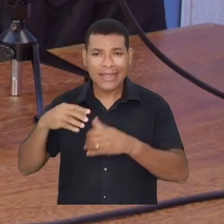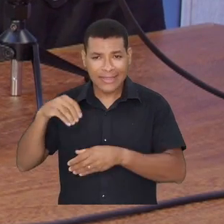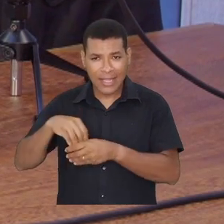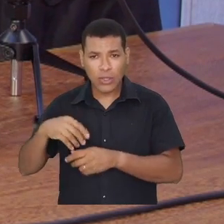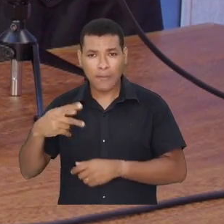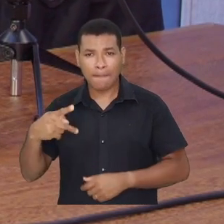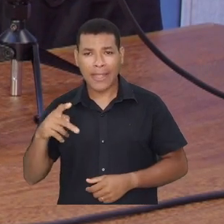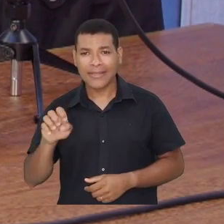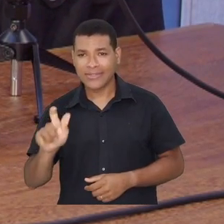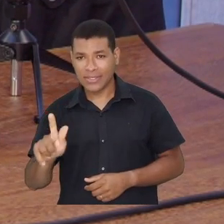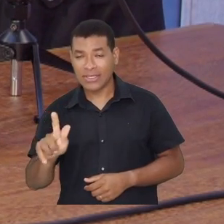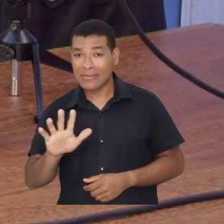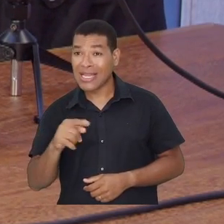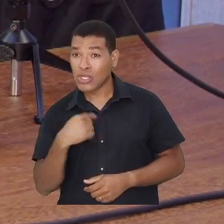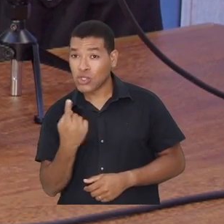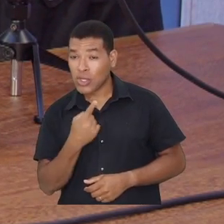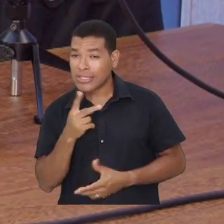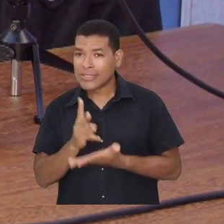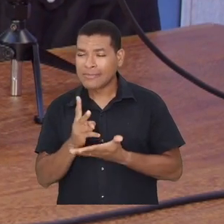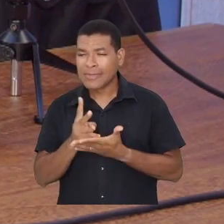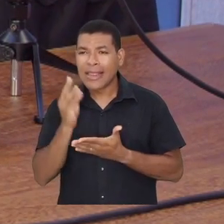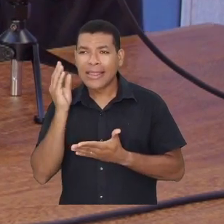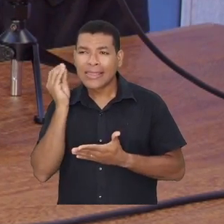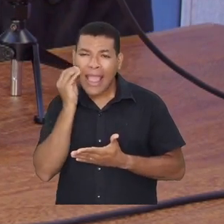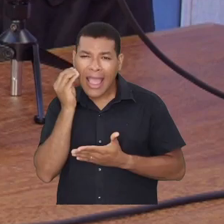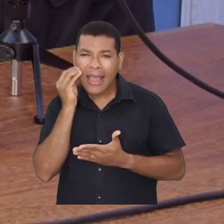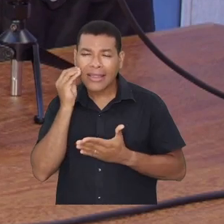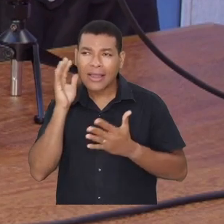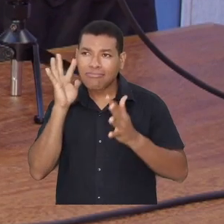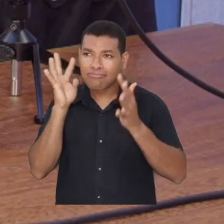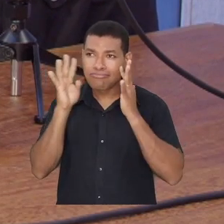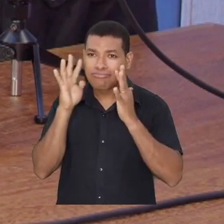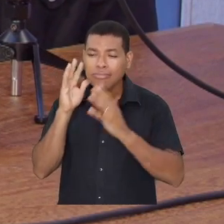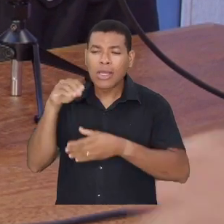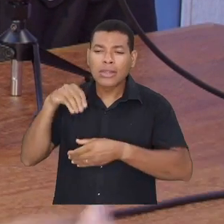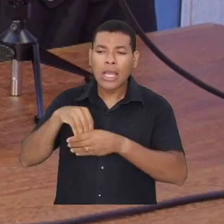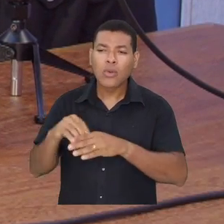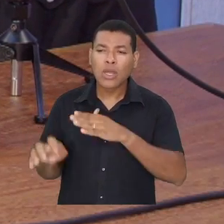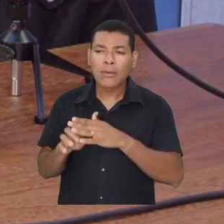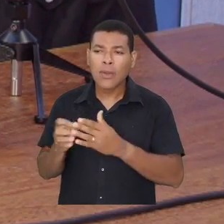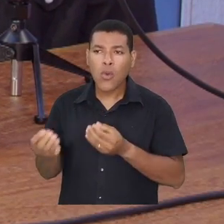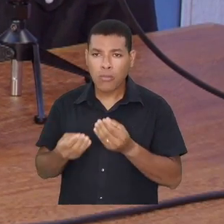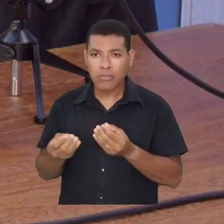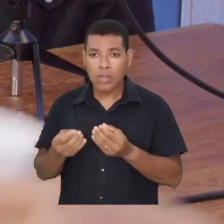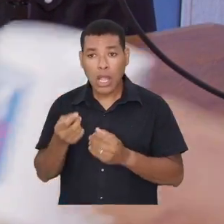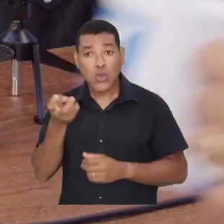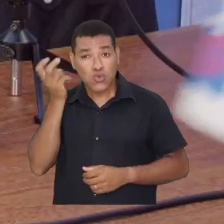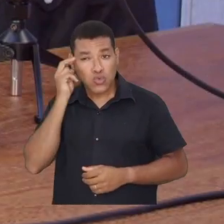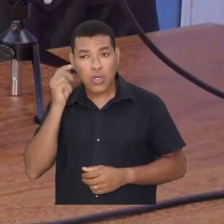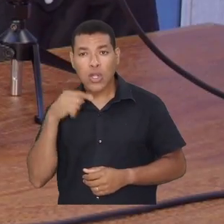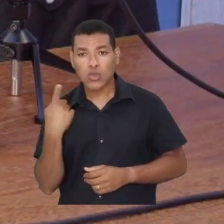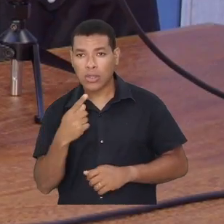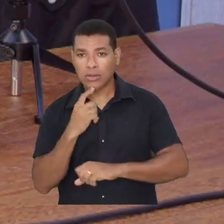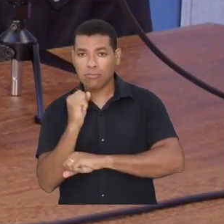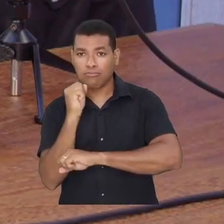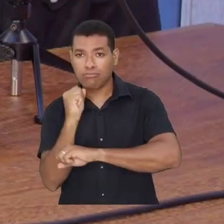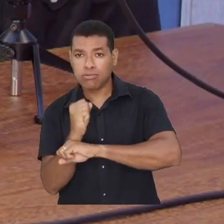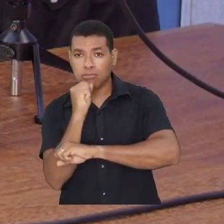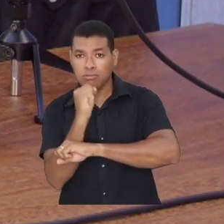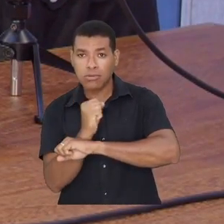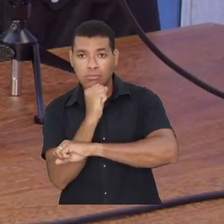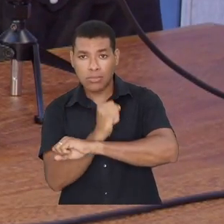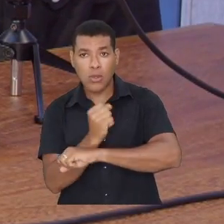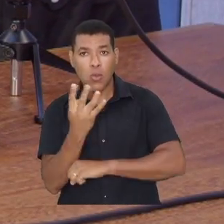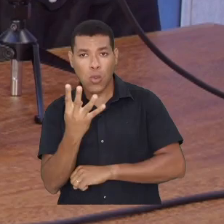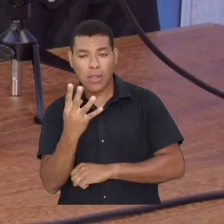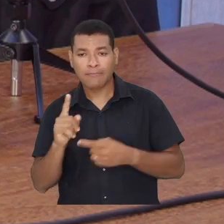uhum. mas no nosso caso a gente sempre tenta refletir o que tem lá dentro. E a nossa cultura é, sim, quatro pilares.